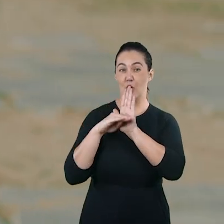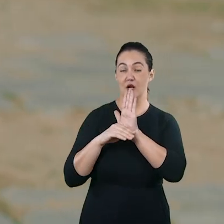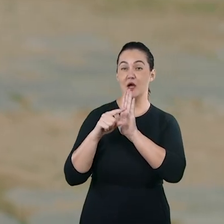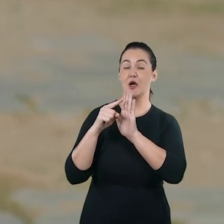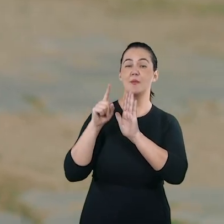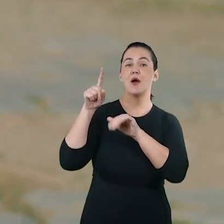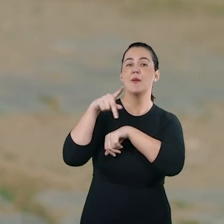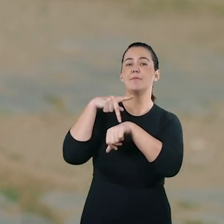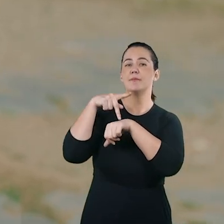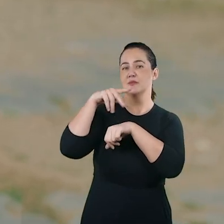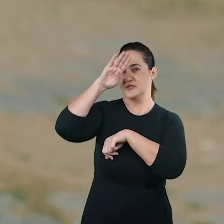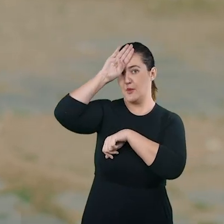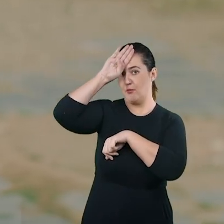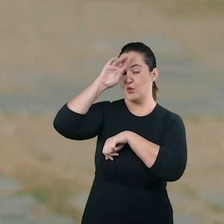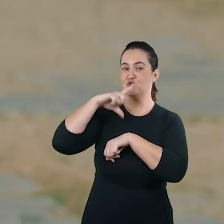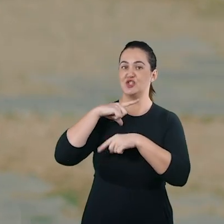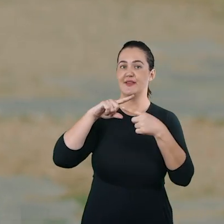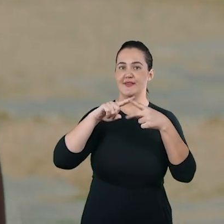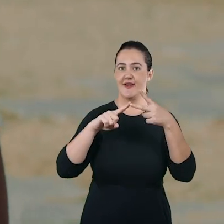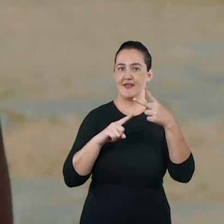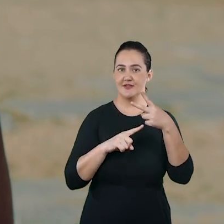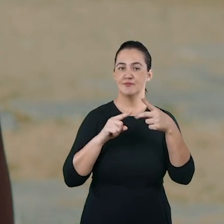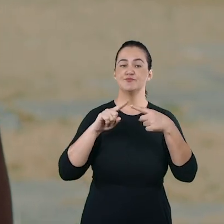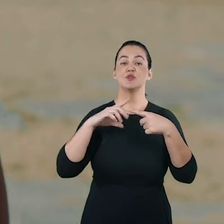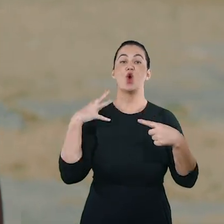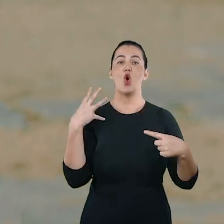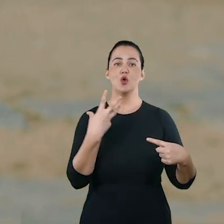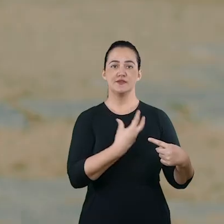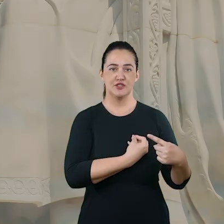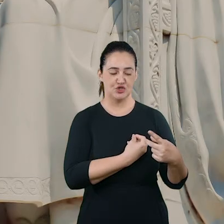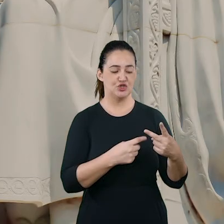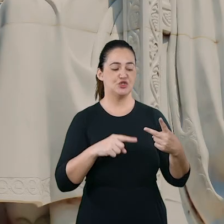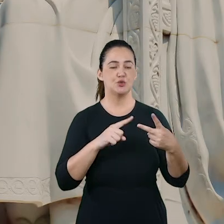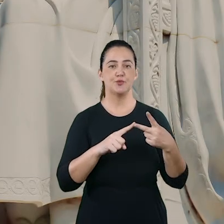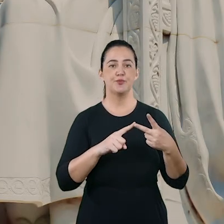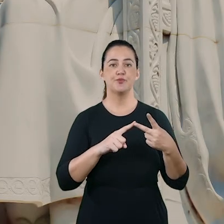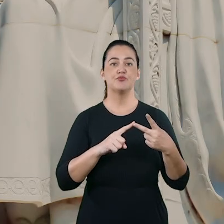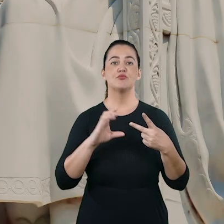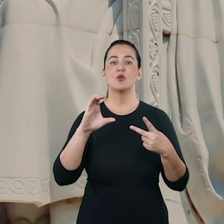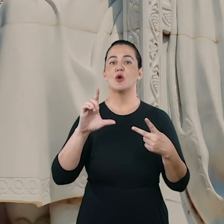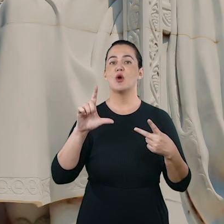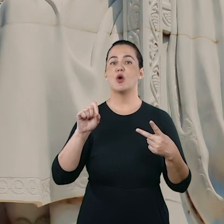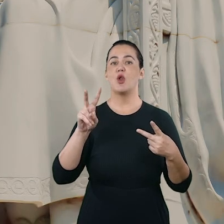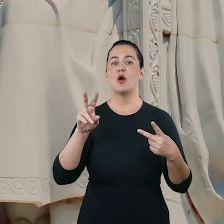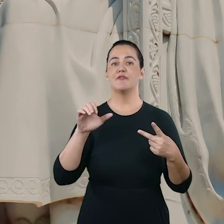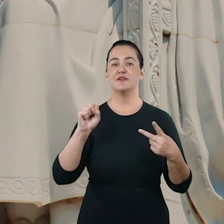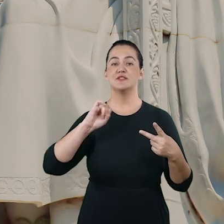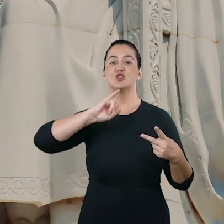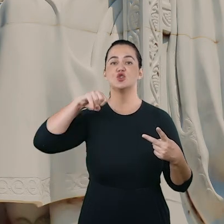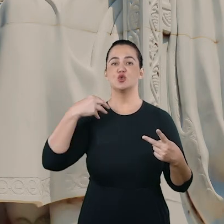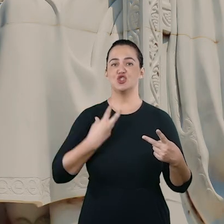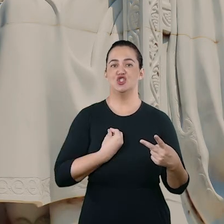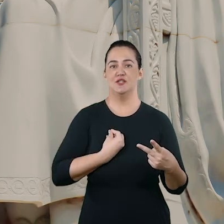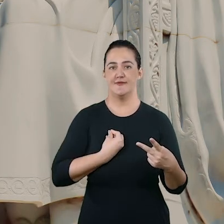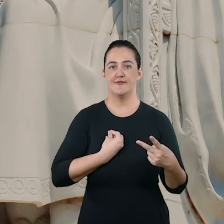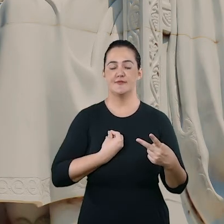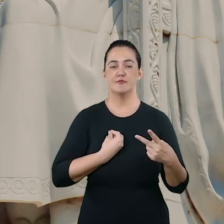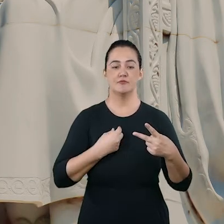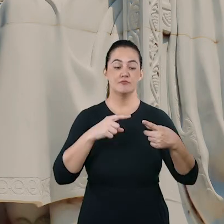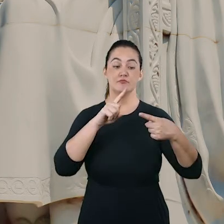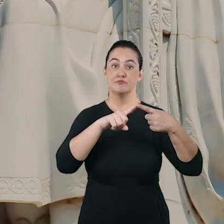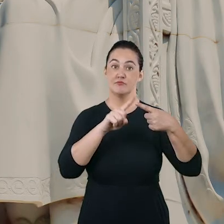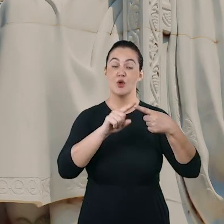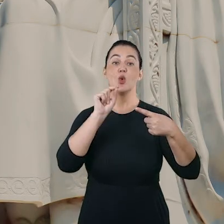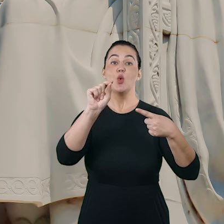eu falei com vocês de 3 nomes. Eu falei de Constantino, eu falei de Clovis e eu falei de Justiniano. Eu disse que com Constantino